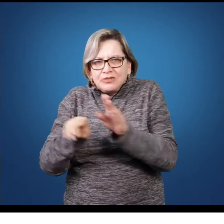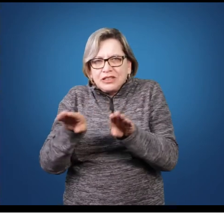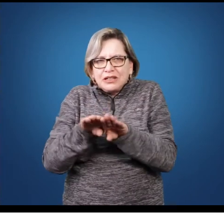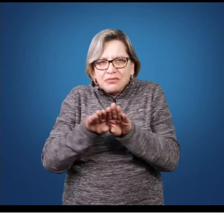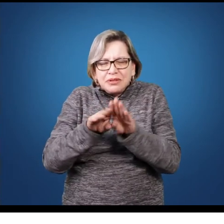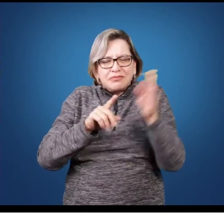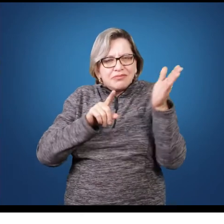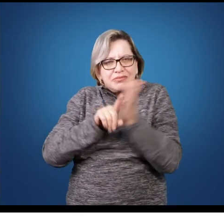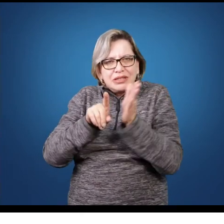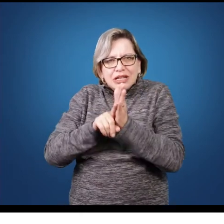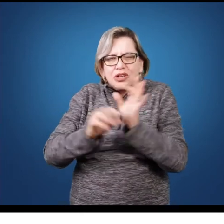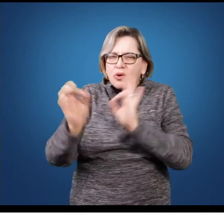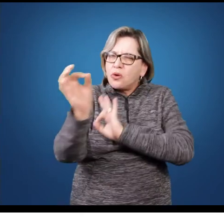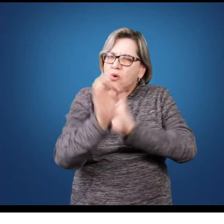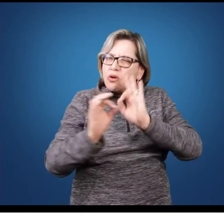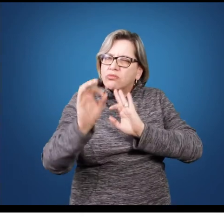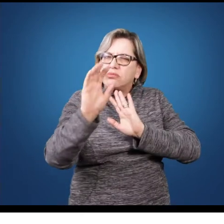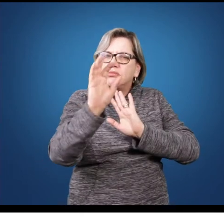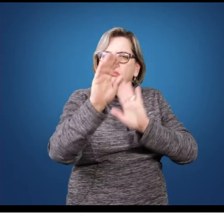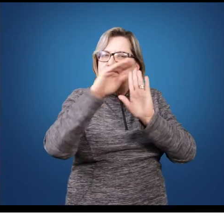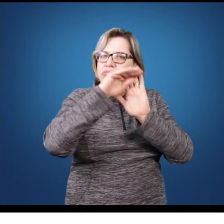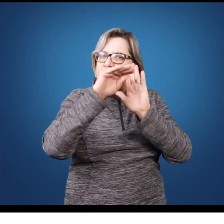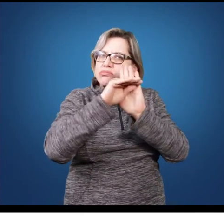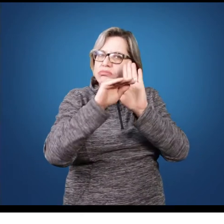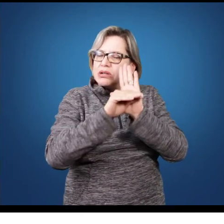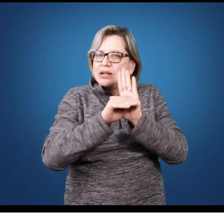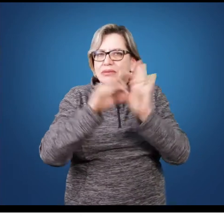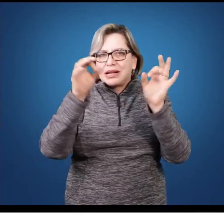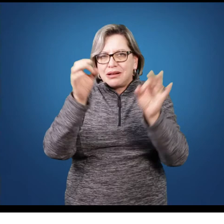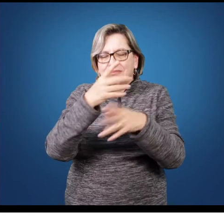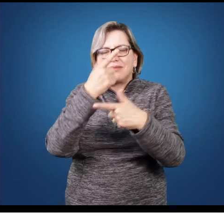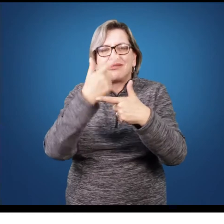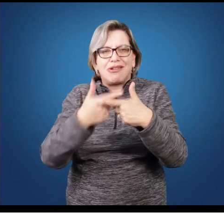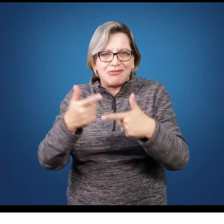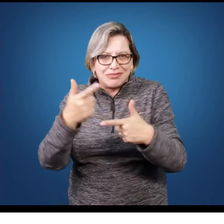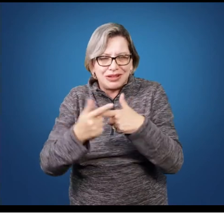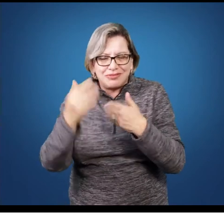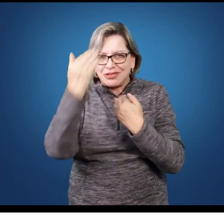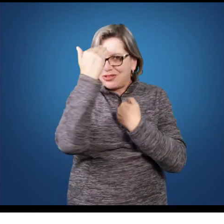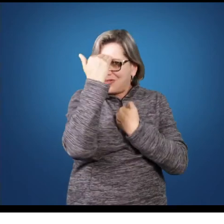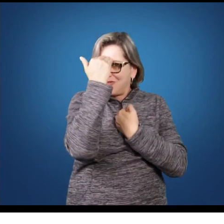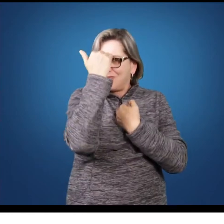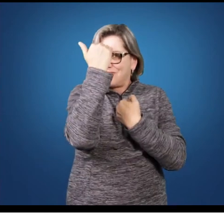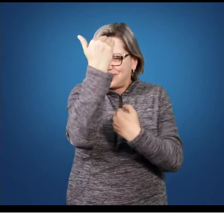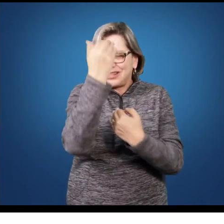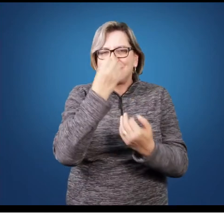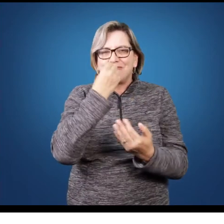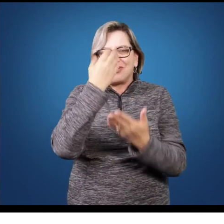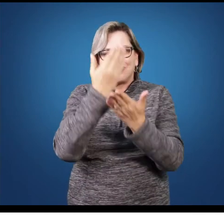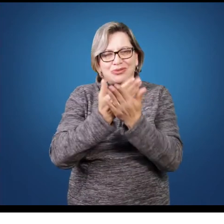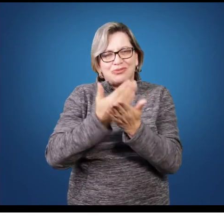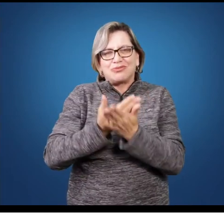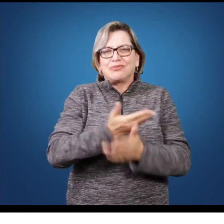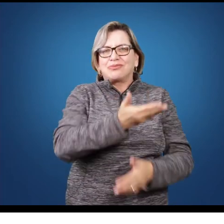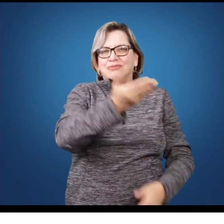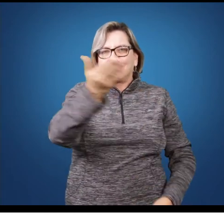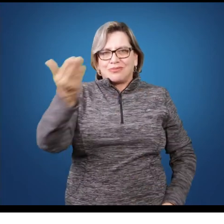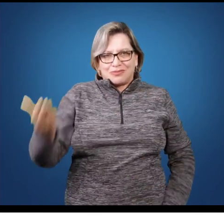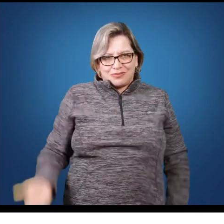do projeto, para que seja sanado todas as problemáticas. Obrigada, bons estudos a todos.